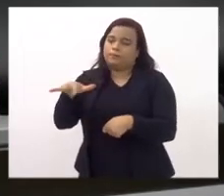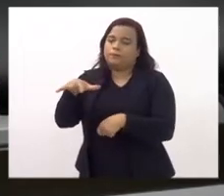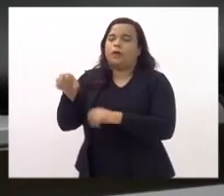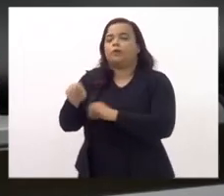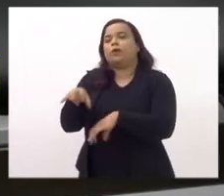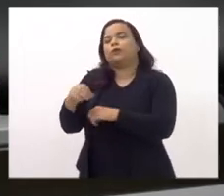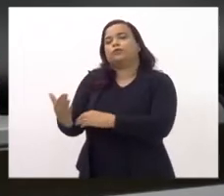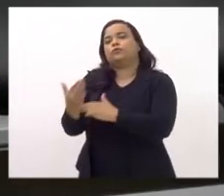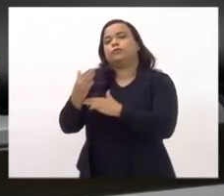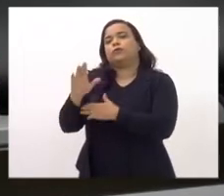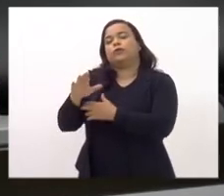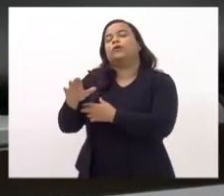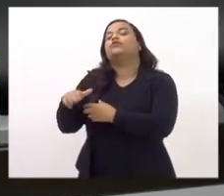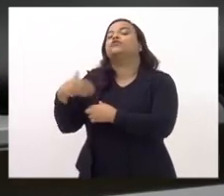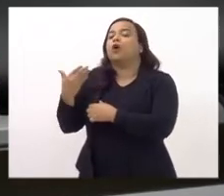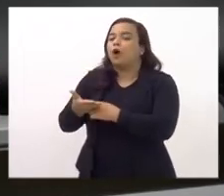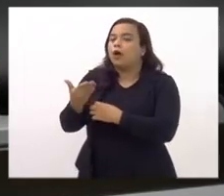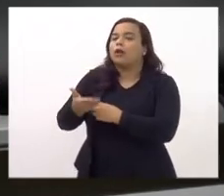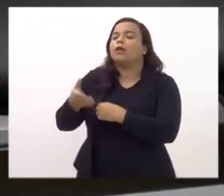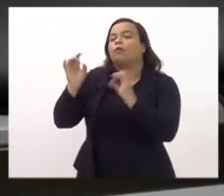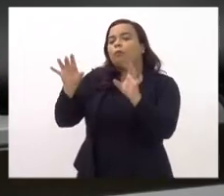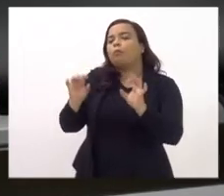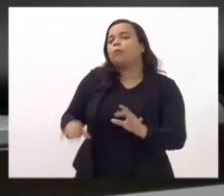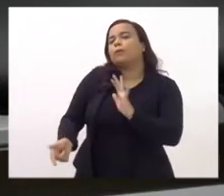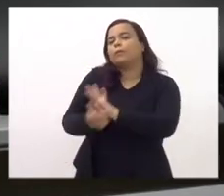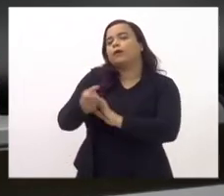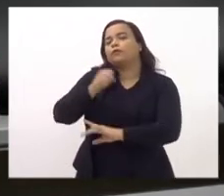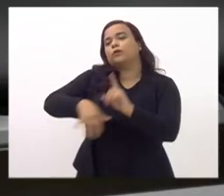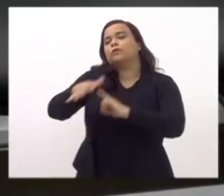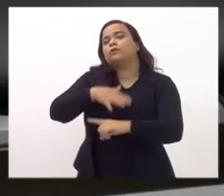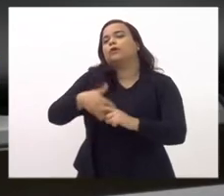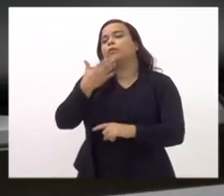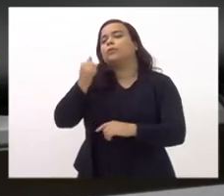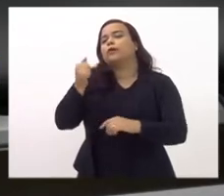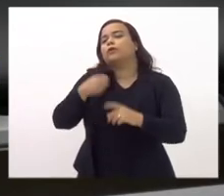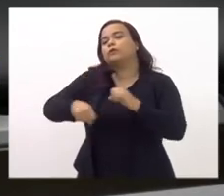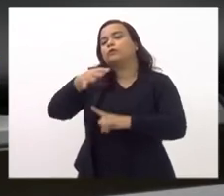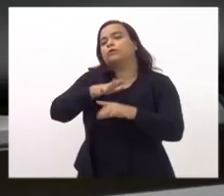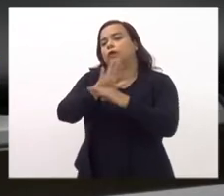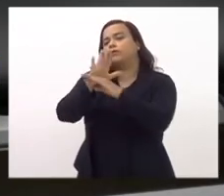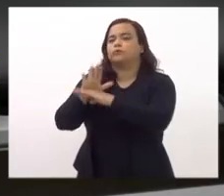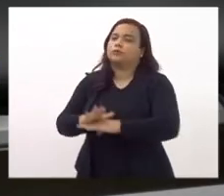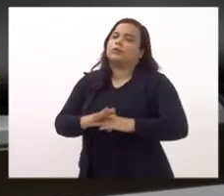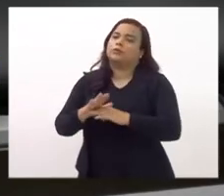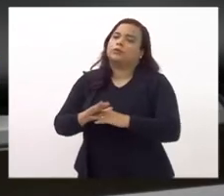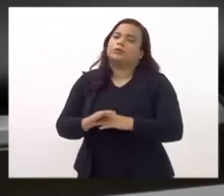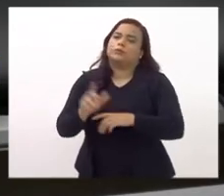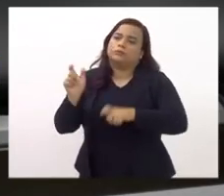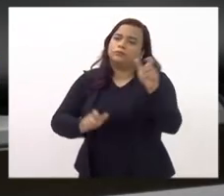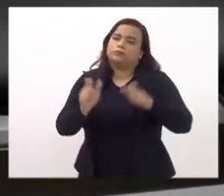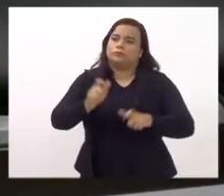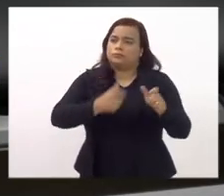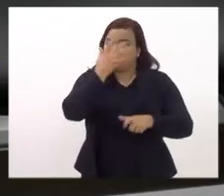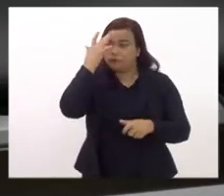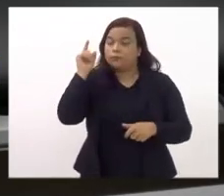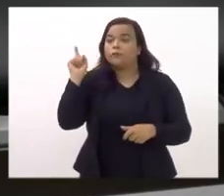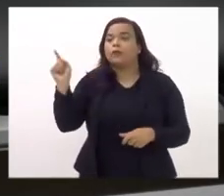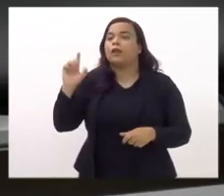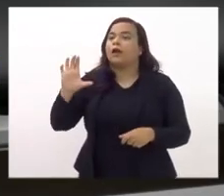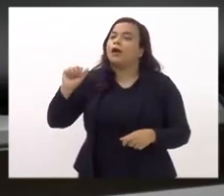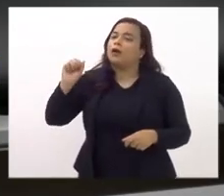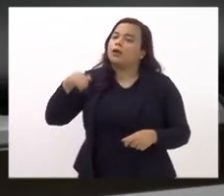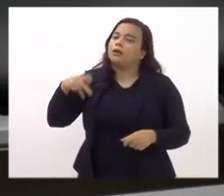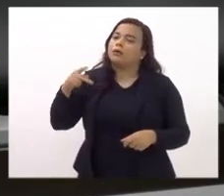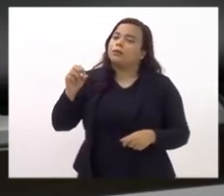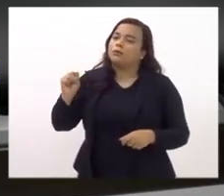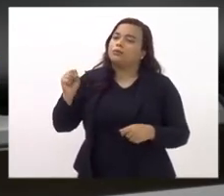papel social, né, de formação do indivíduo e de melhoria também da nossa sociedade. E é bem histórico lá em Campos que muitas pessoas de